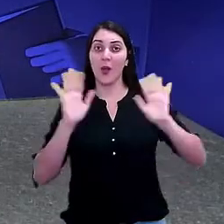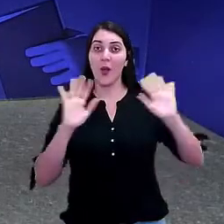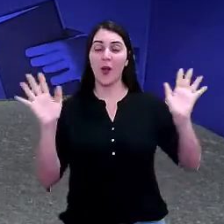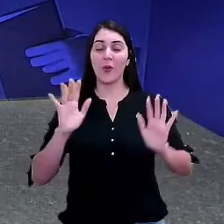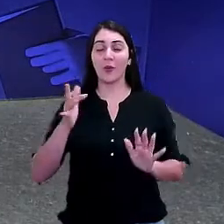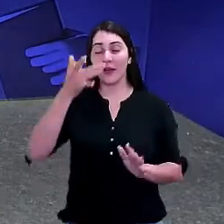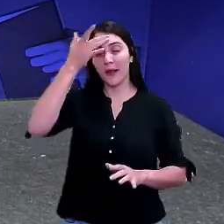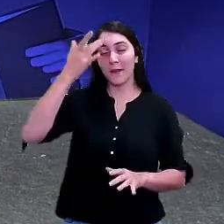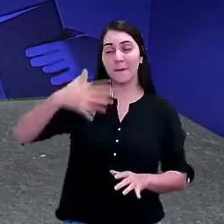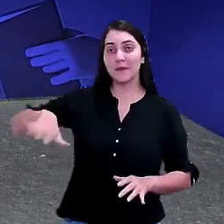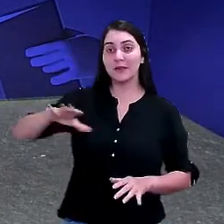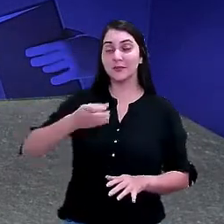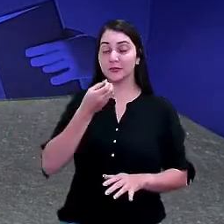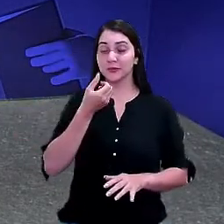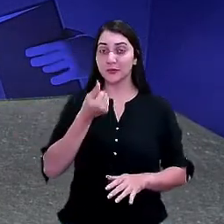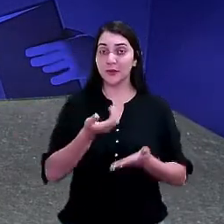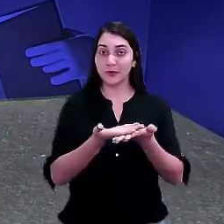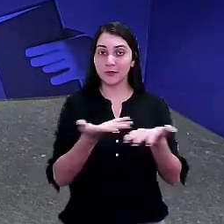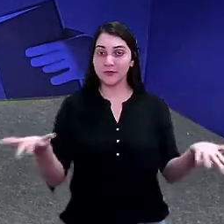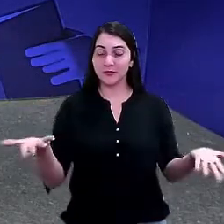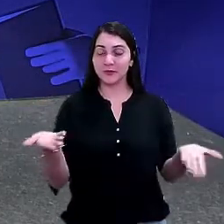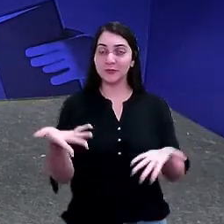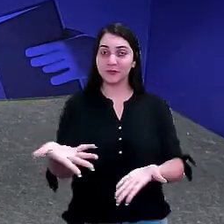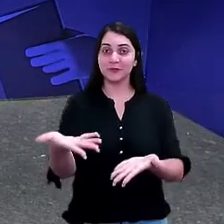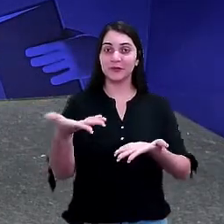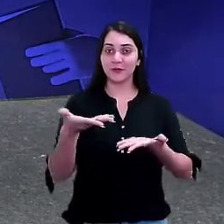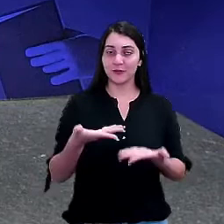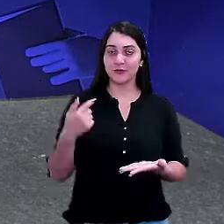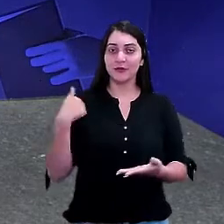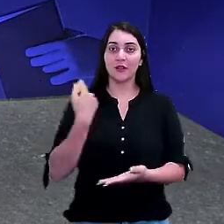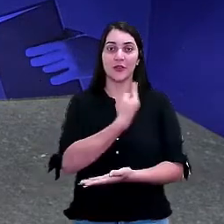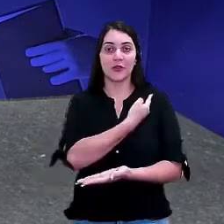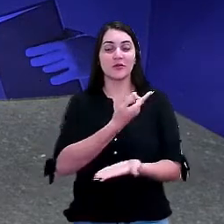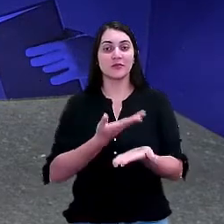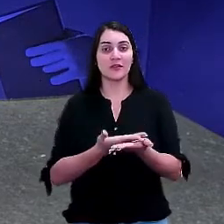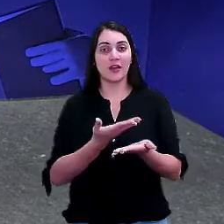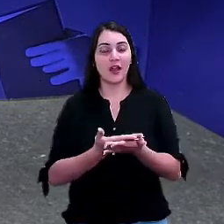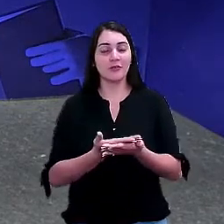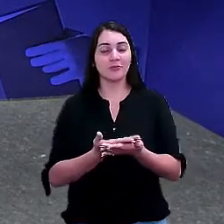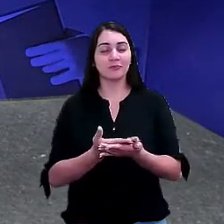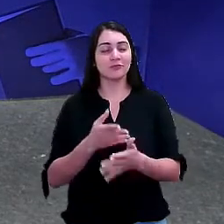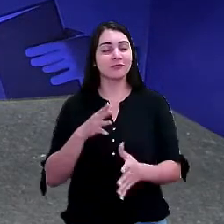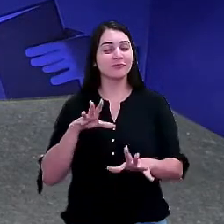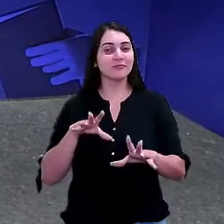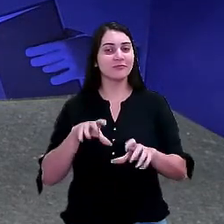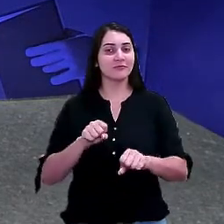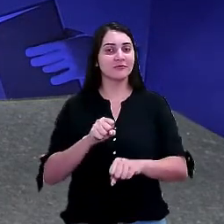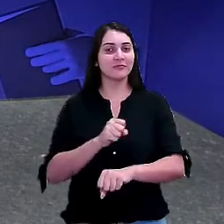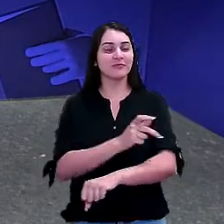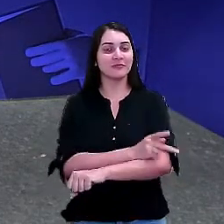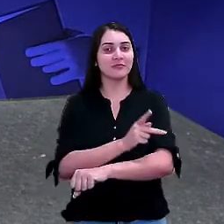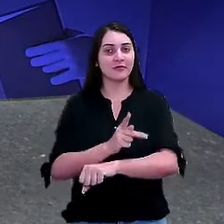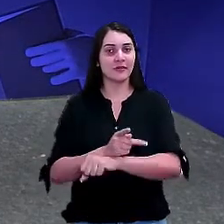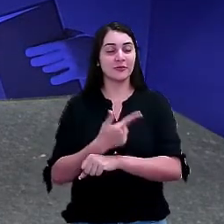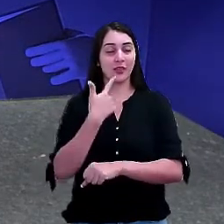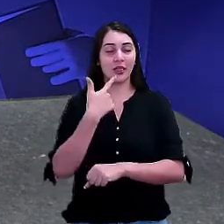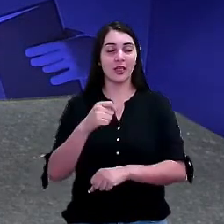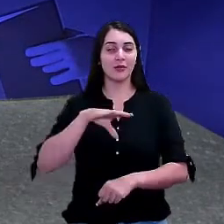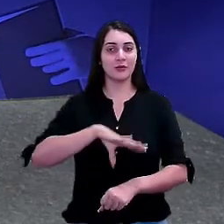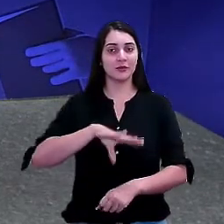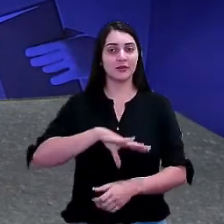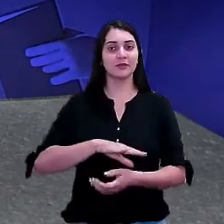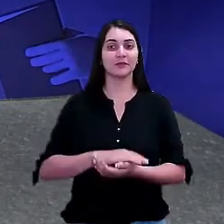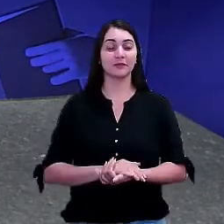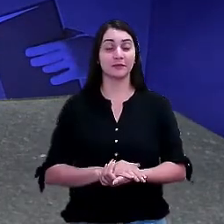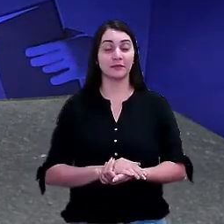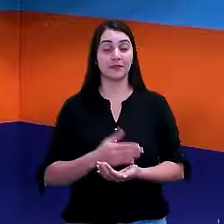pessoal, tudo bem com vocês? Sejam todos bem-vindos à nossa aula de fortalecimento pedagógico de língua portuguesa. E na